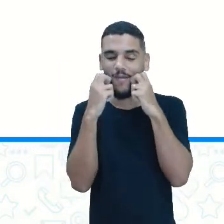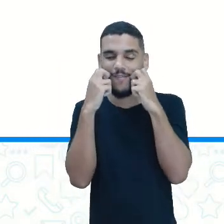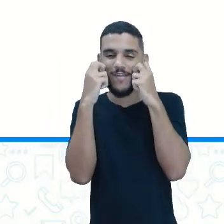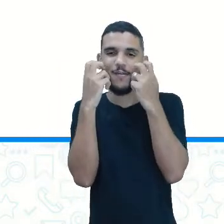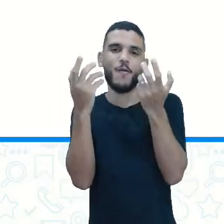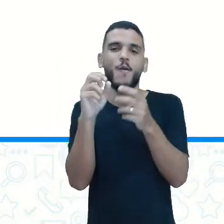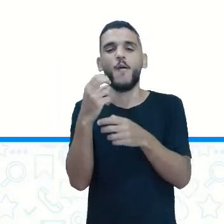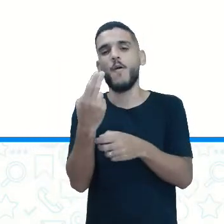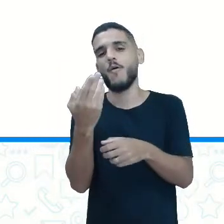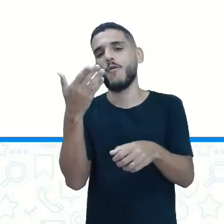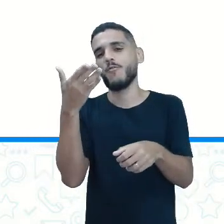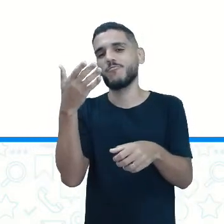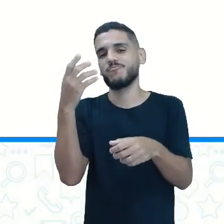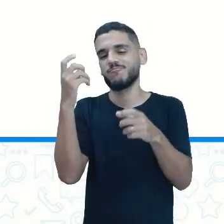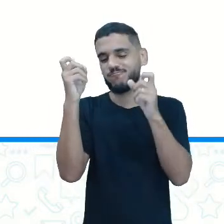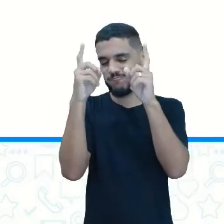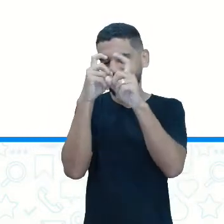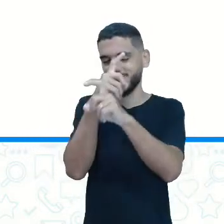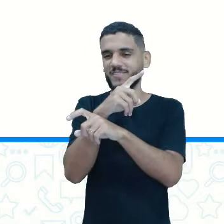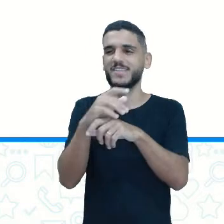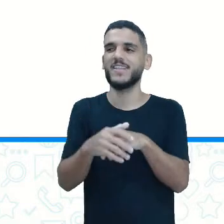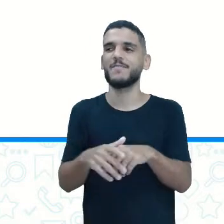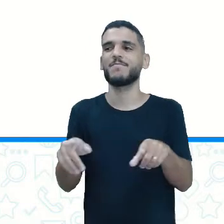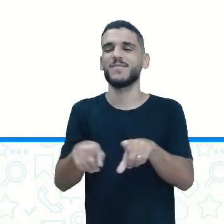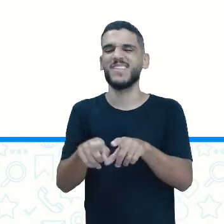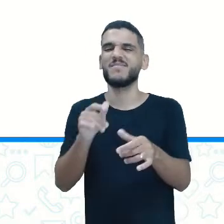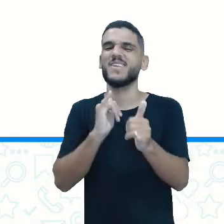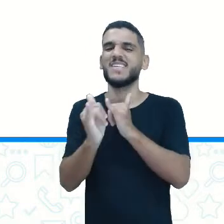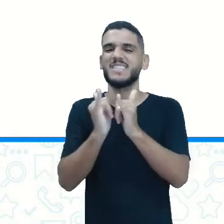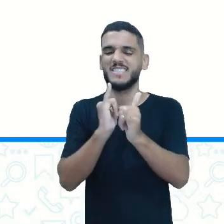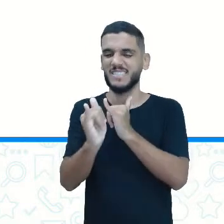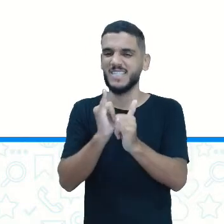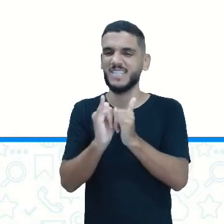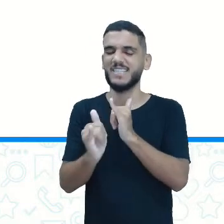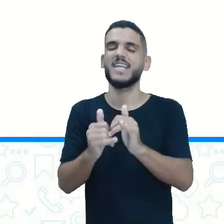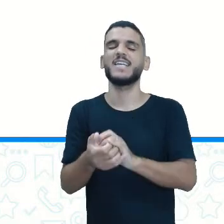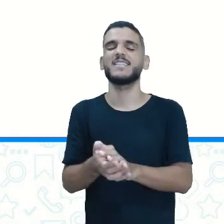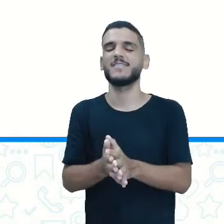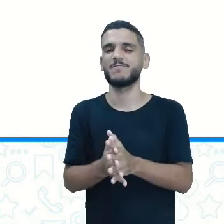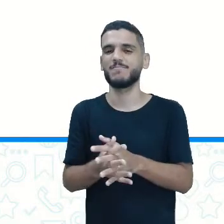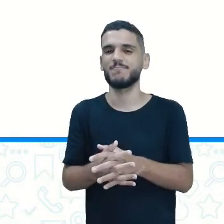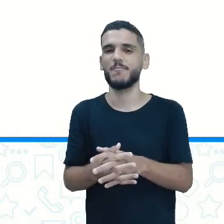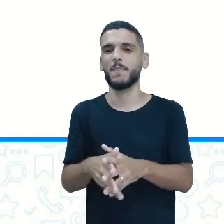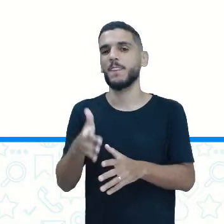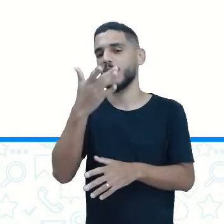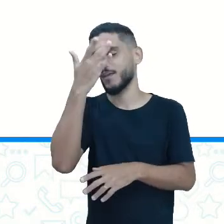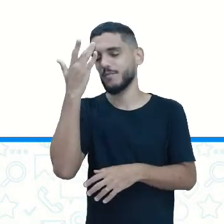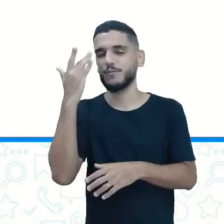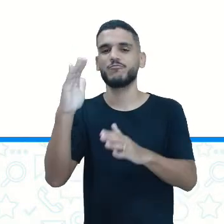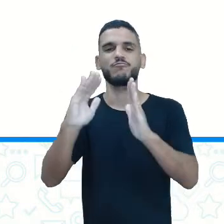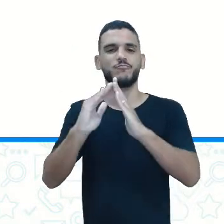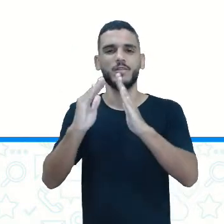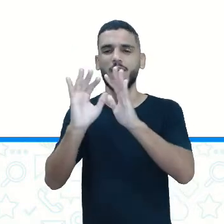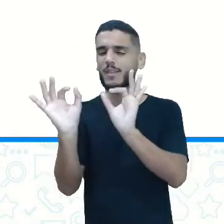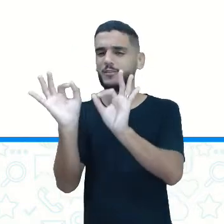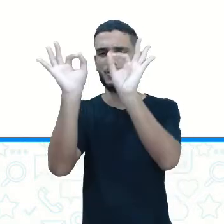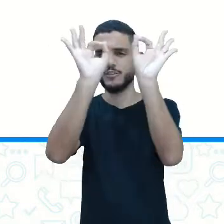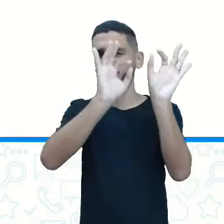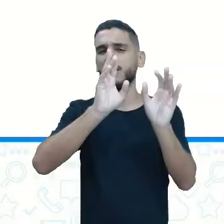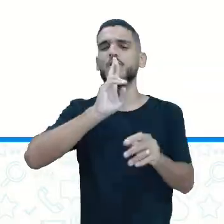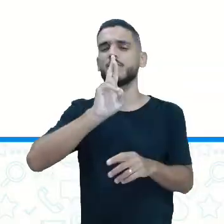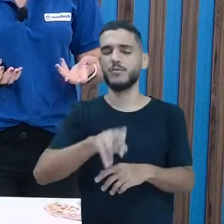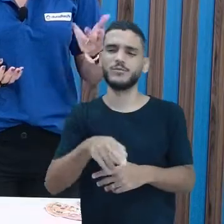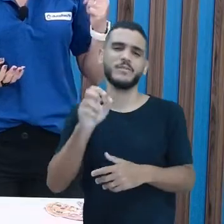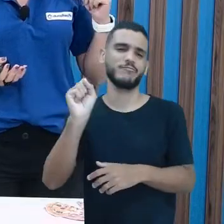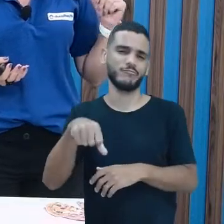de dificuldade. Eu acho que é um pouco Tem a questão da internet, né? Então, por isso que eu estou dizendo, as pessoas em casa estão assistindo, estão